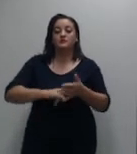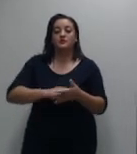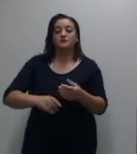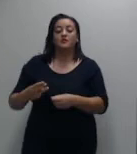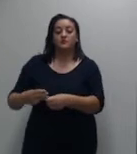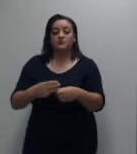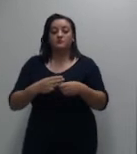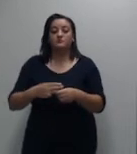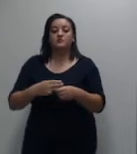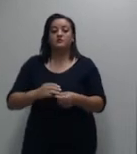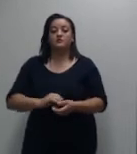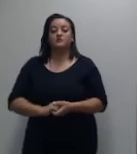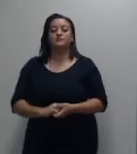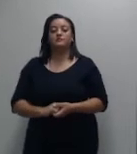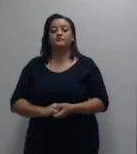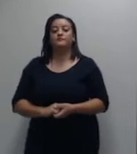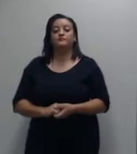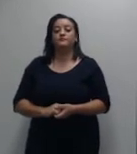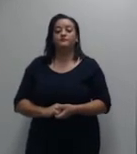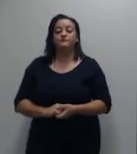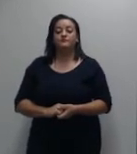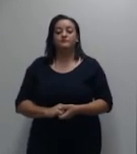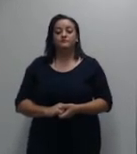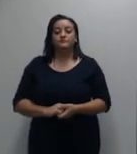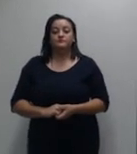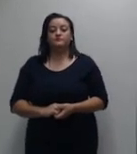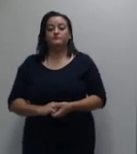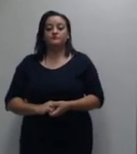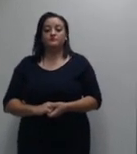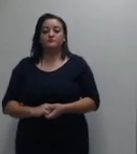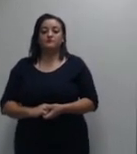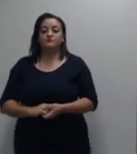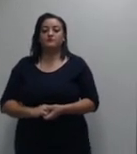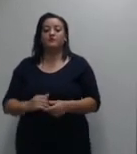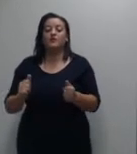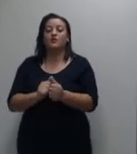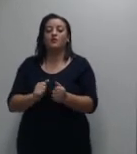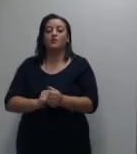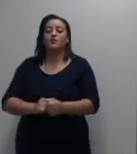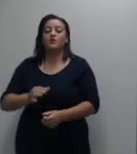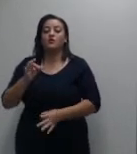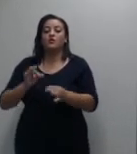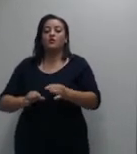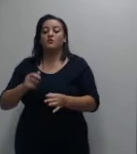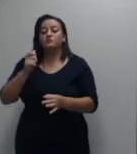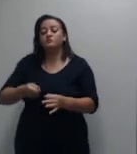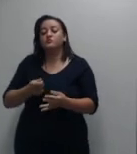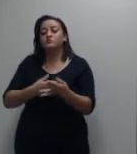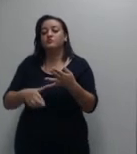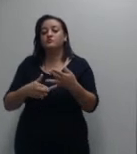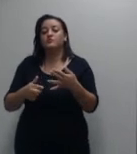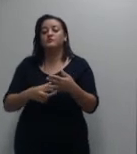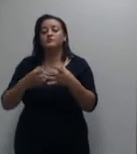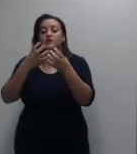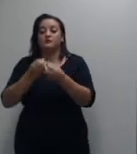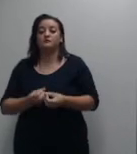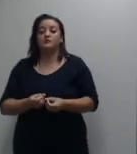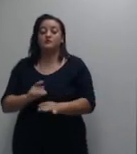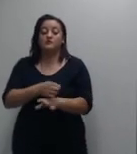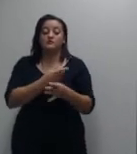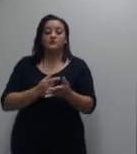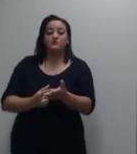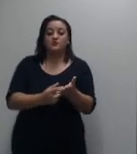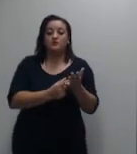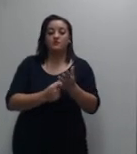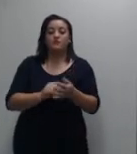município e o juiz de primeiro grau concedeu liminar para suspender o acordo em